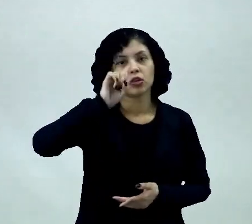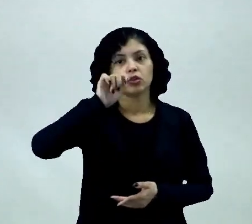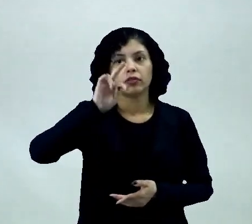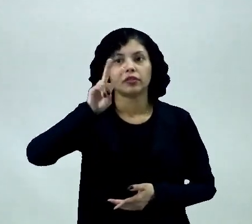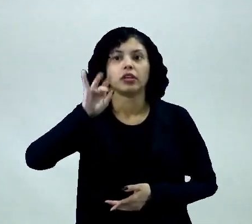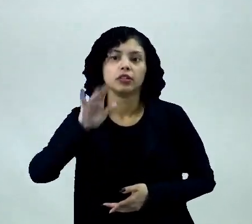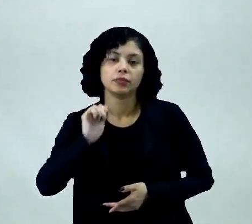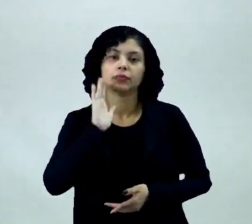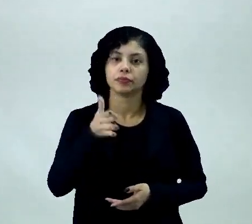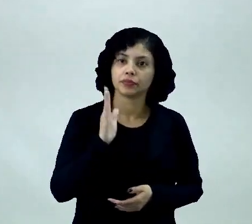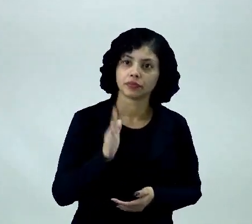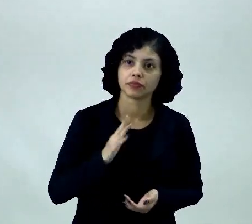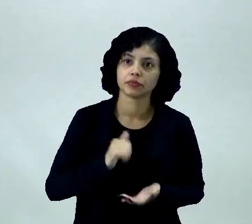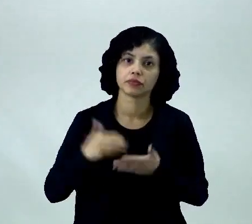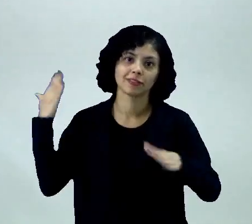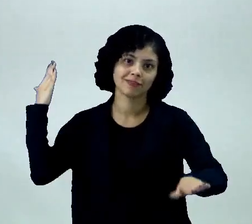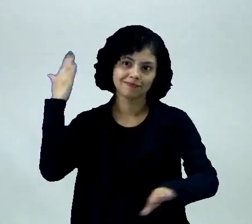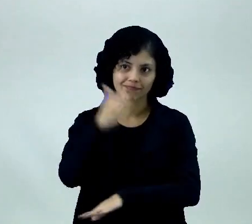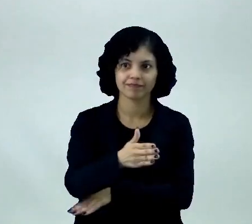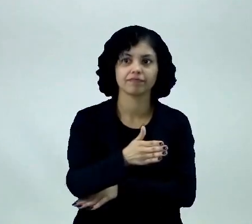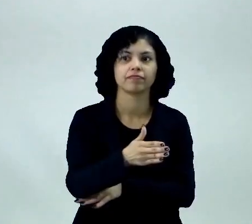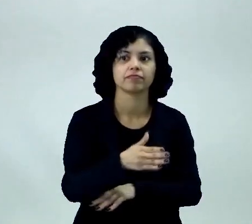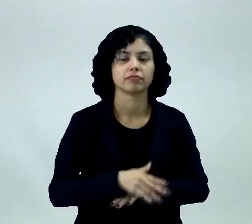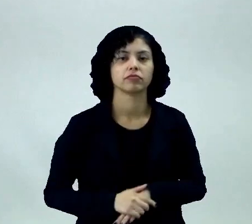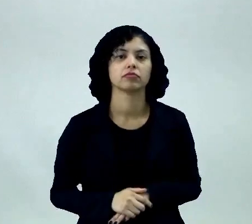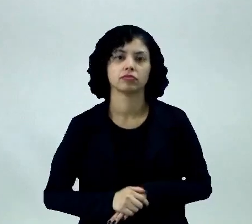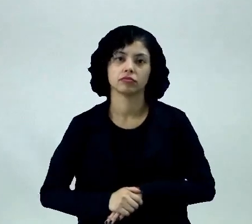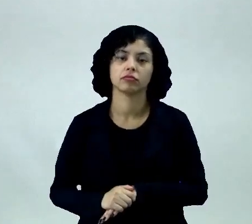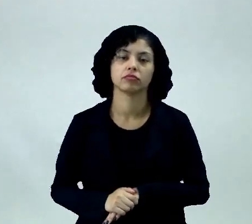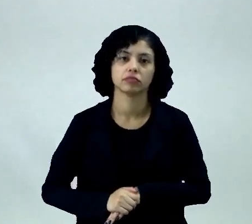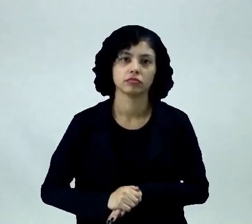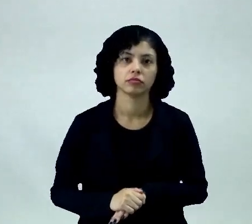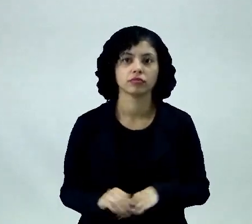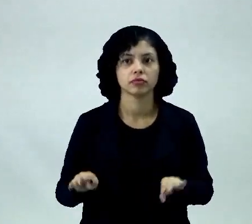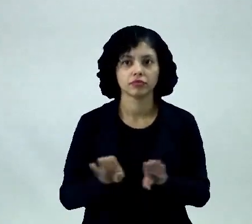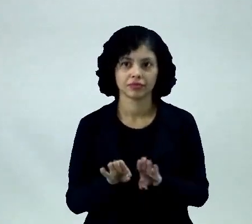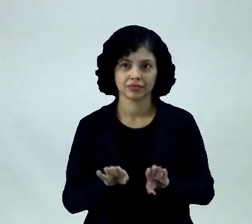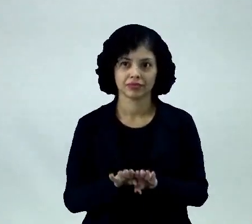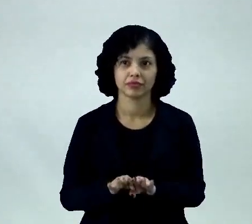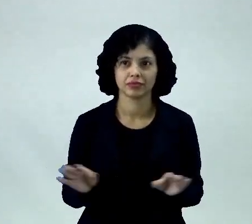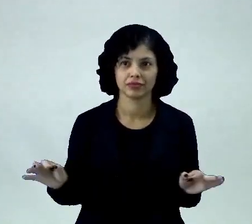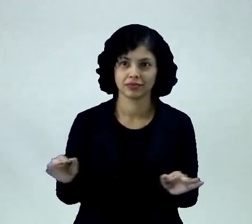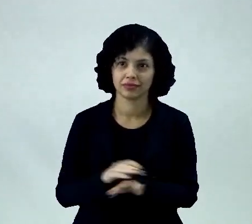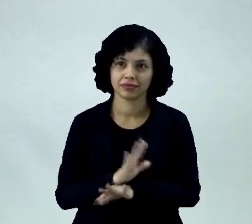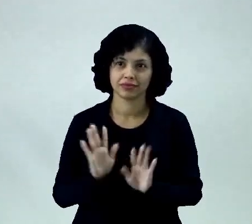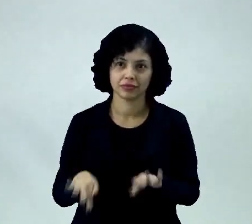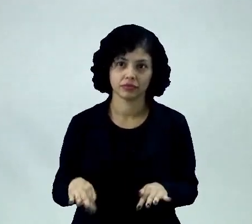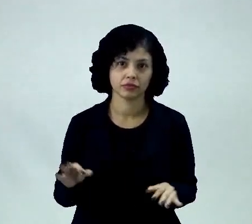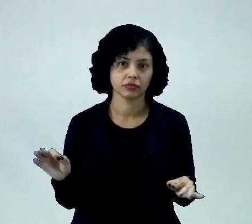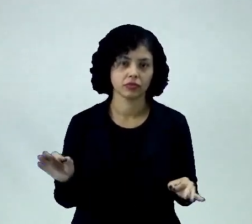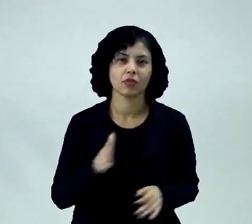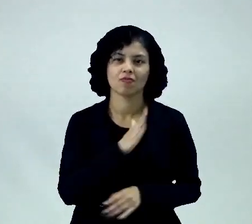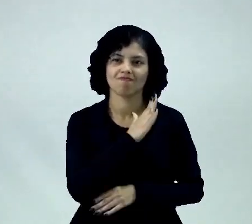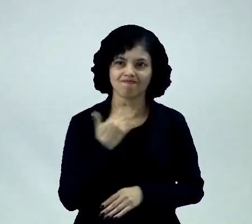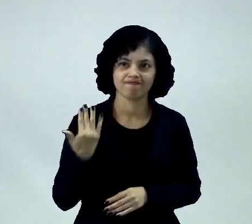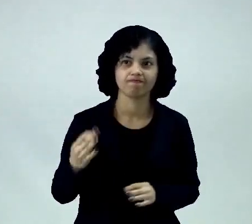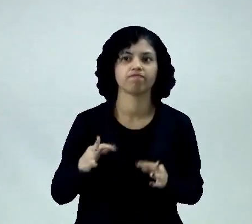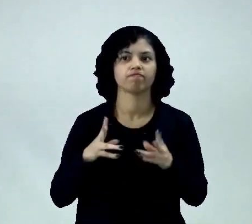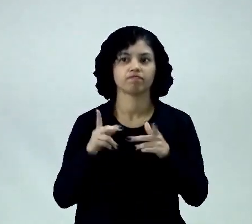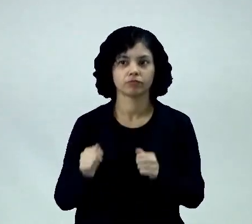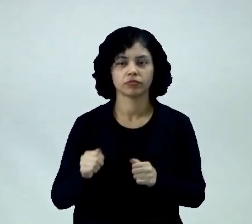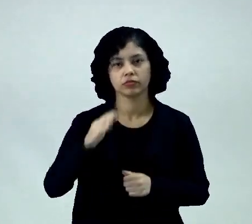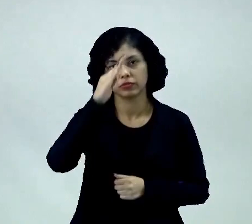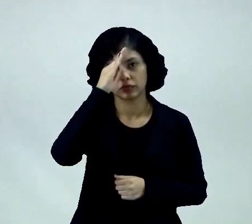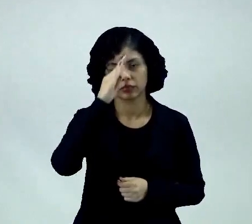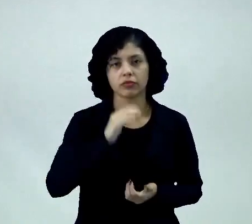né, já comunista, né, entra na guerra e na Batalha de Stalingrado, né, ele praticamente massacra, né, o